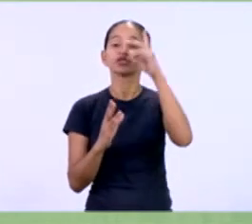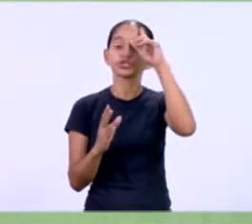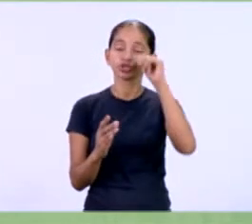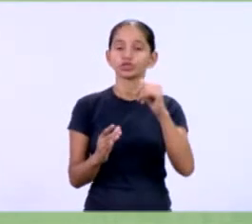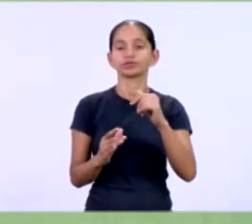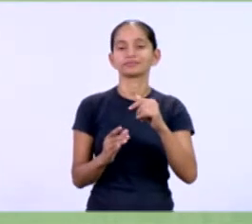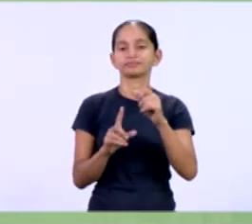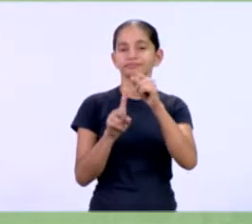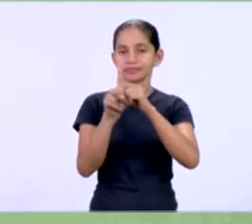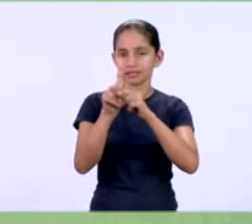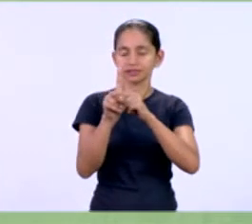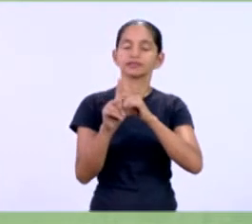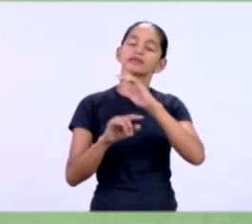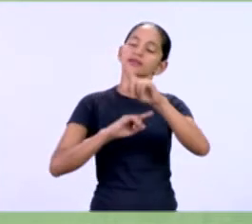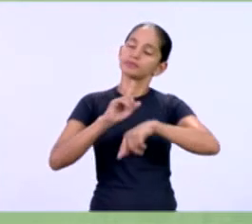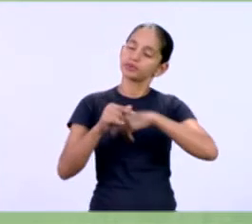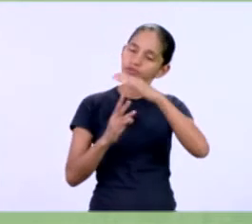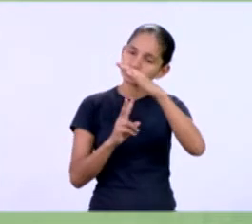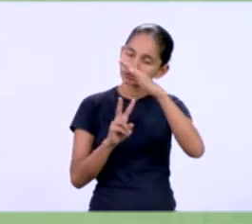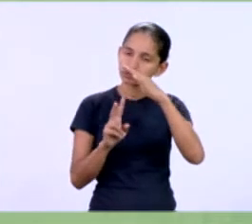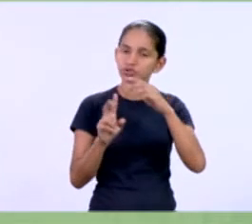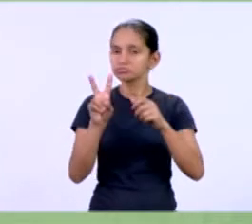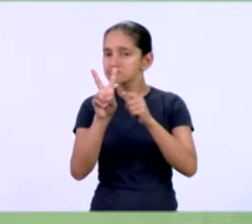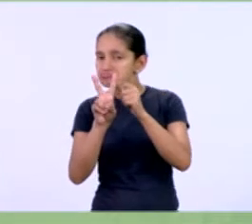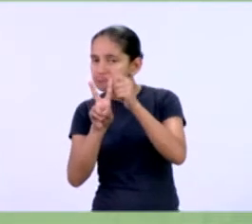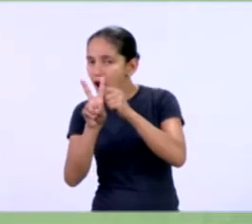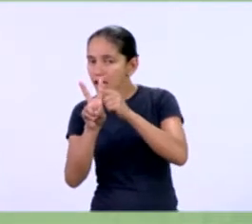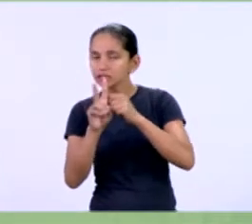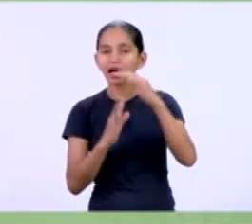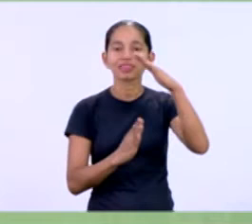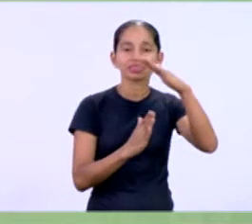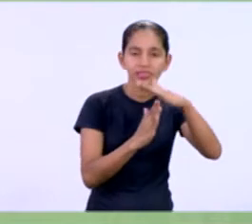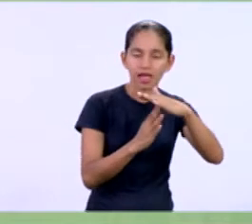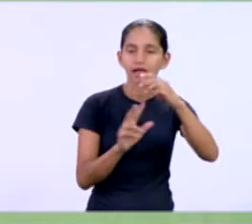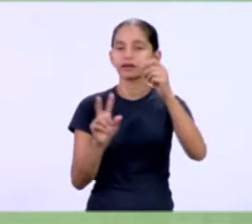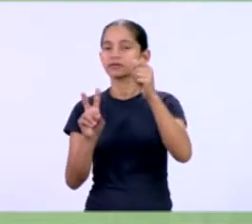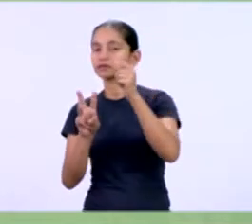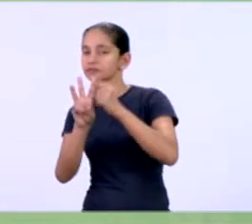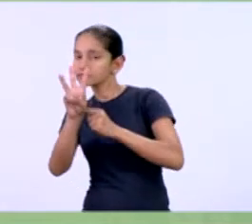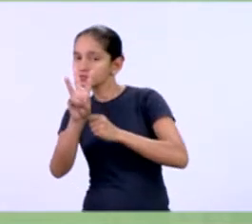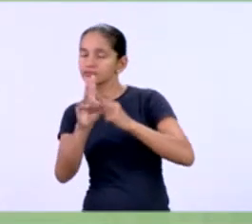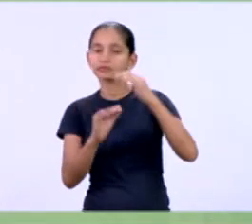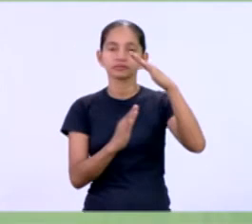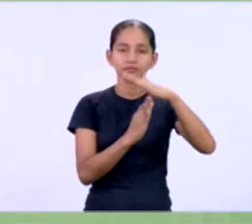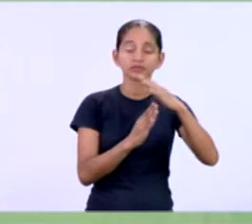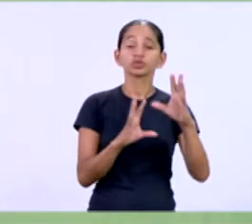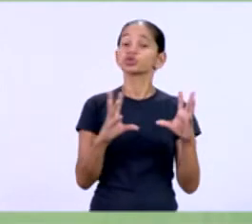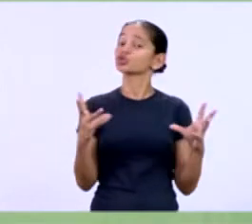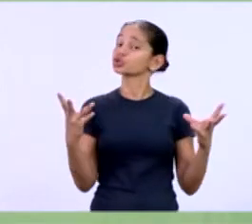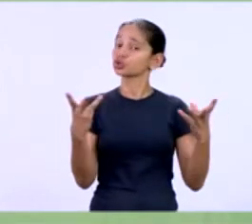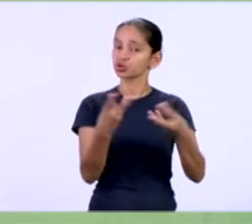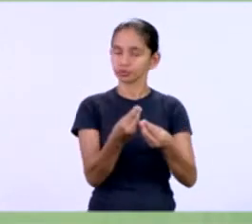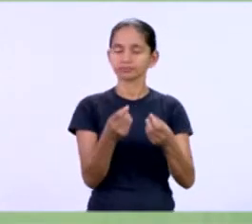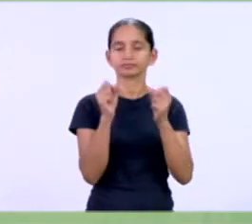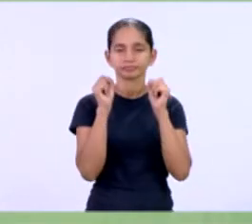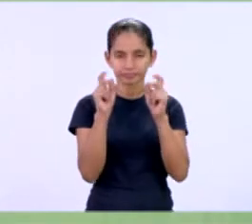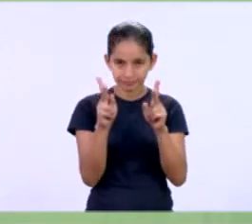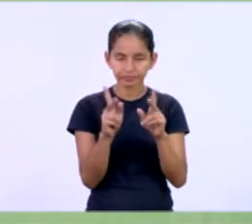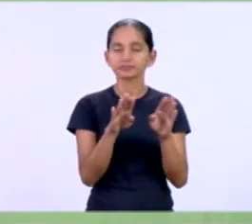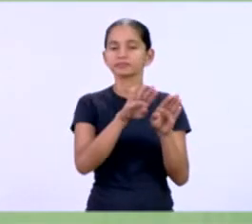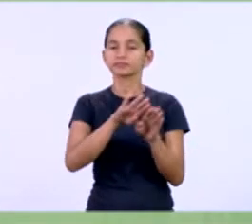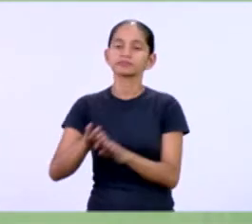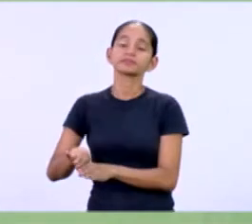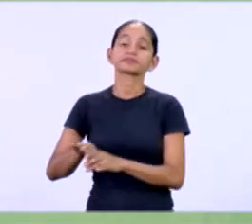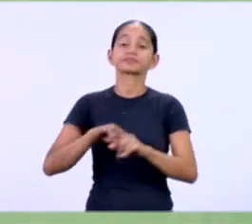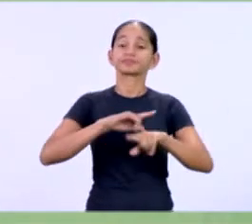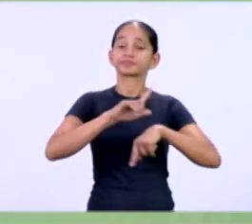compromissos, o montante dos valores a receber e a melhor forma de programar